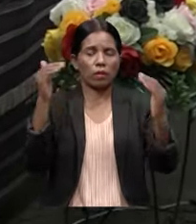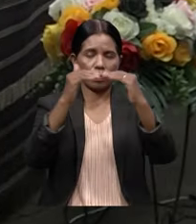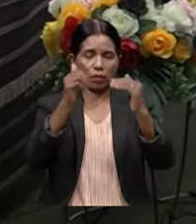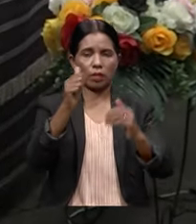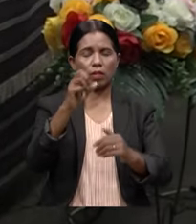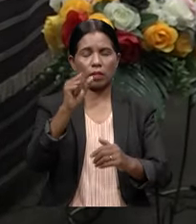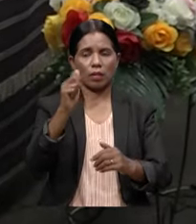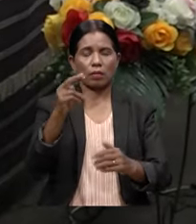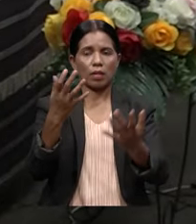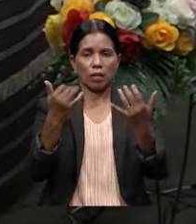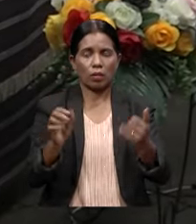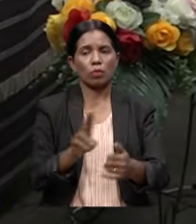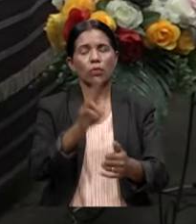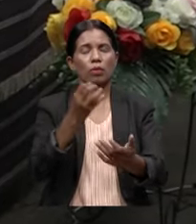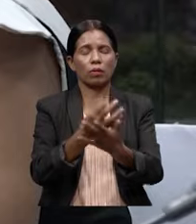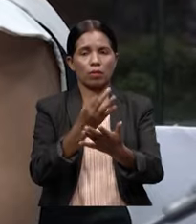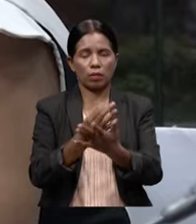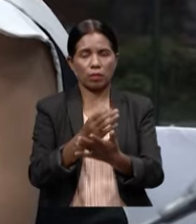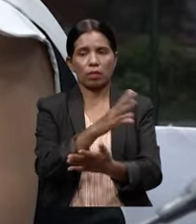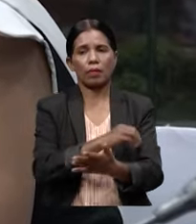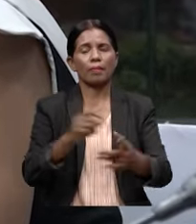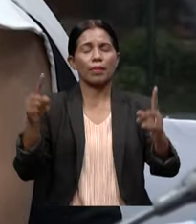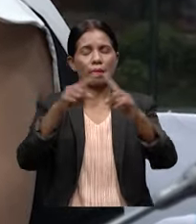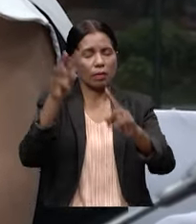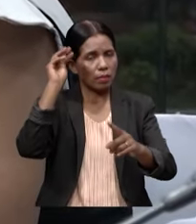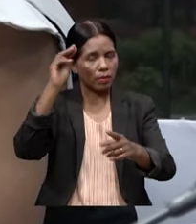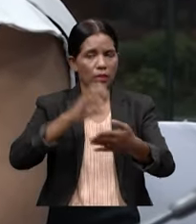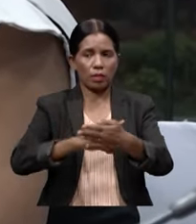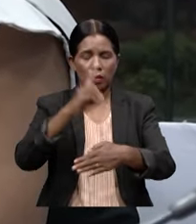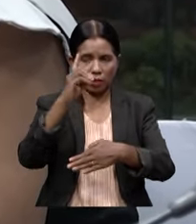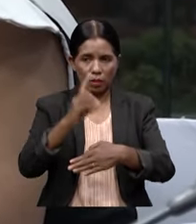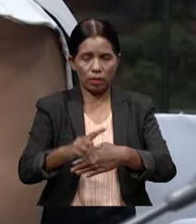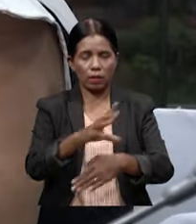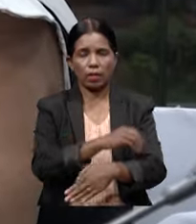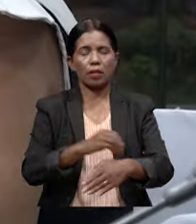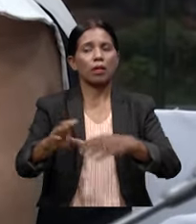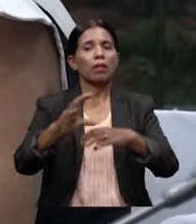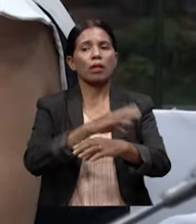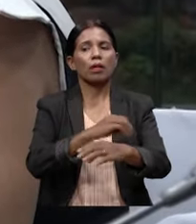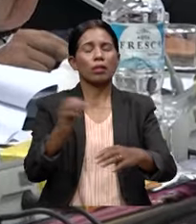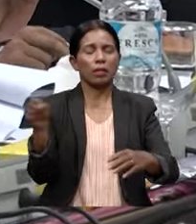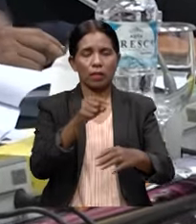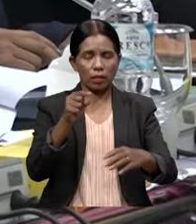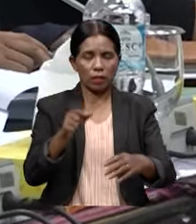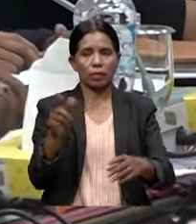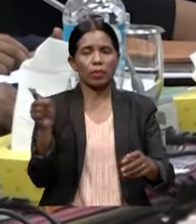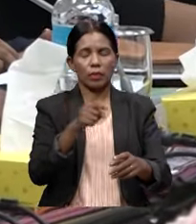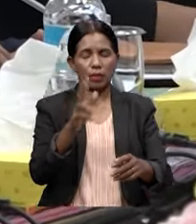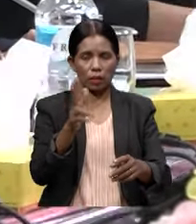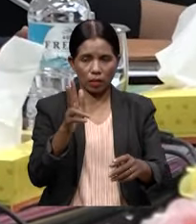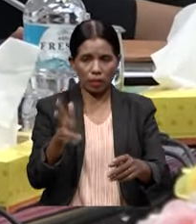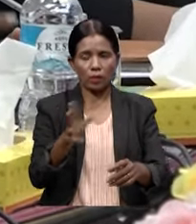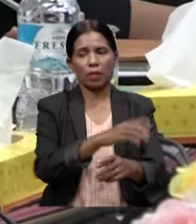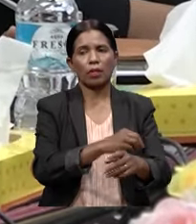Sabino atetem da uma execução Orçamento Geral Estado para o Ministério de Desenvolvimento Rural na habitação comunitária, foi em 15%. Tolo nulo resin,